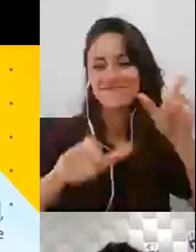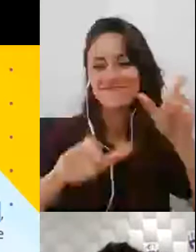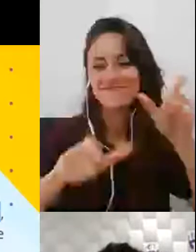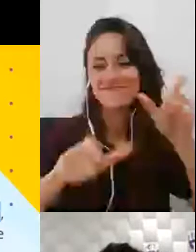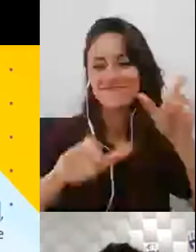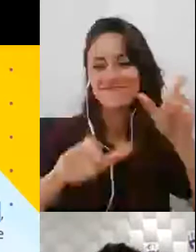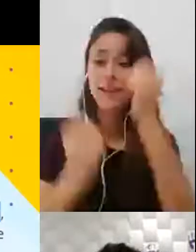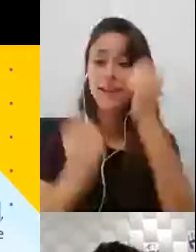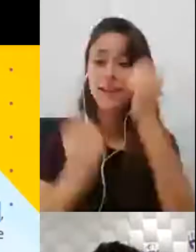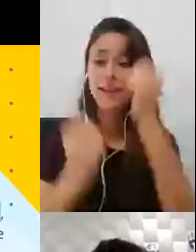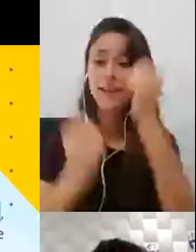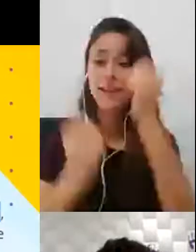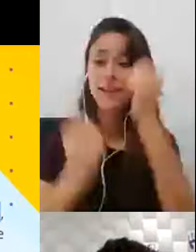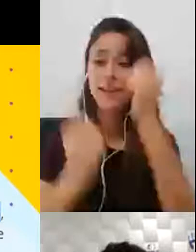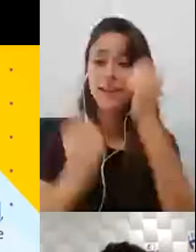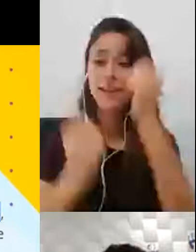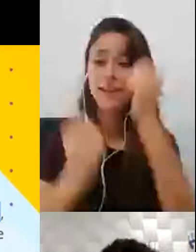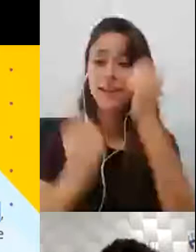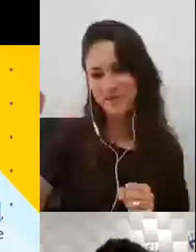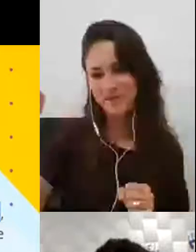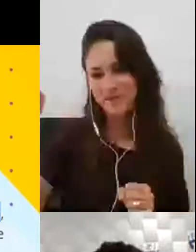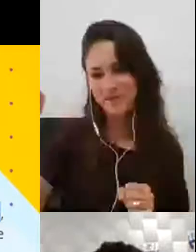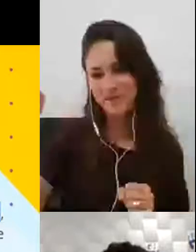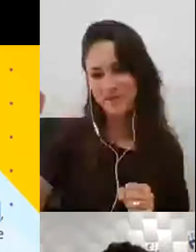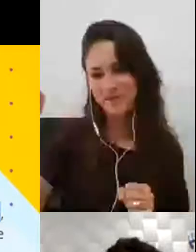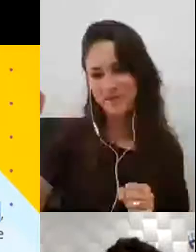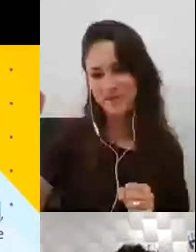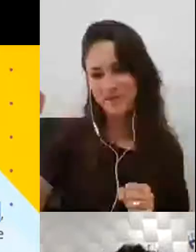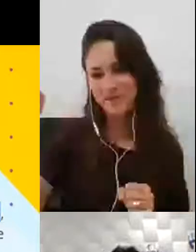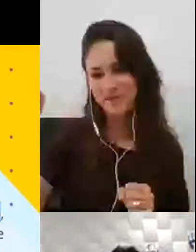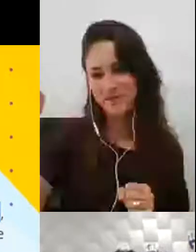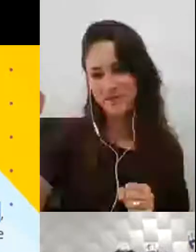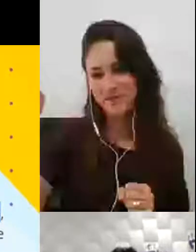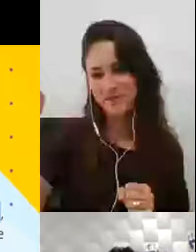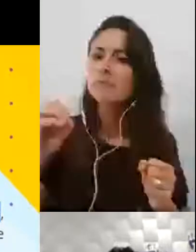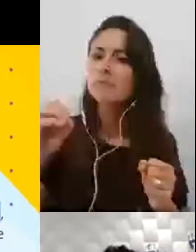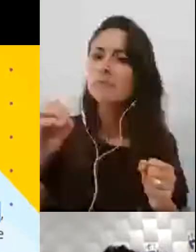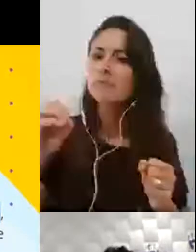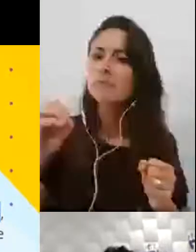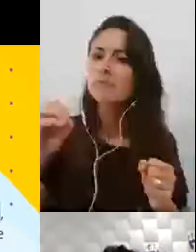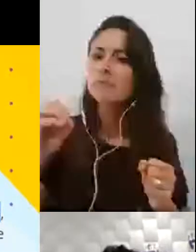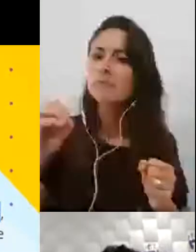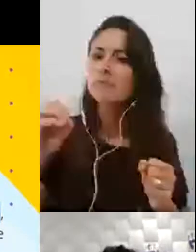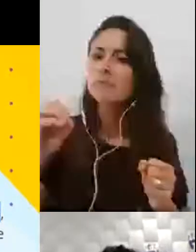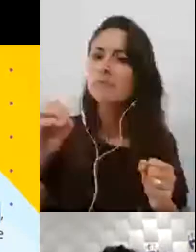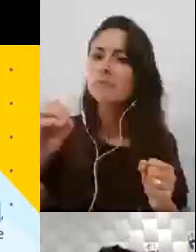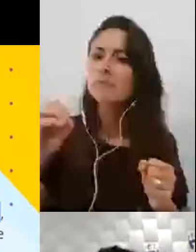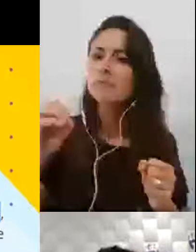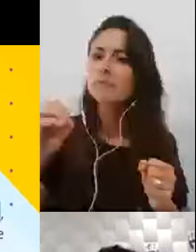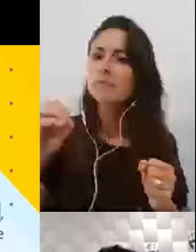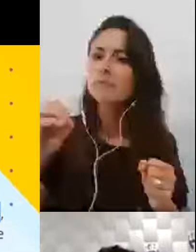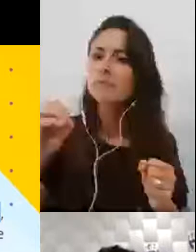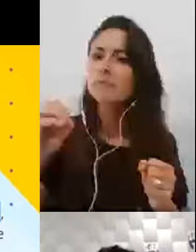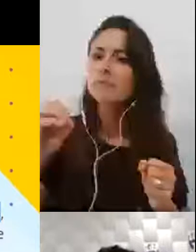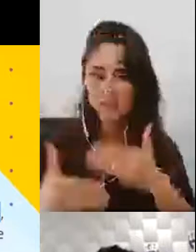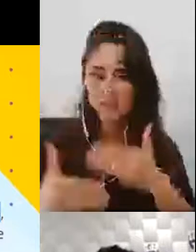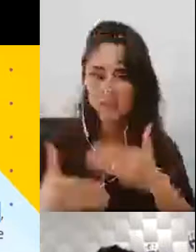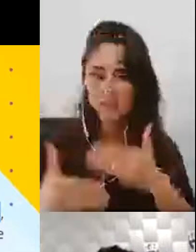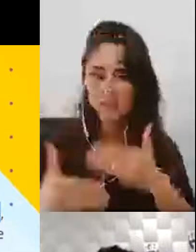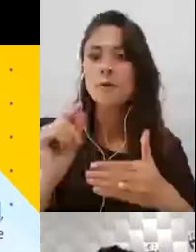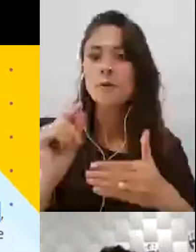na sua essência. E se a gente visualizar, né, que é algo bem importante, para que a gente consiga desenvolver todos esses conceitos, a